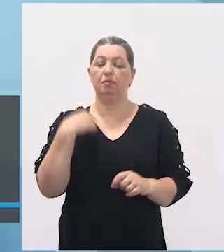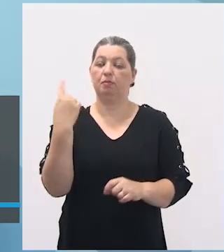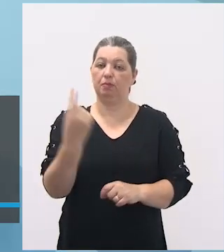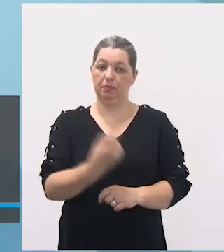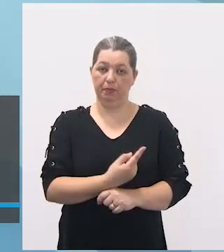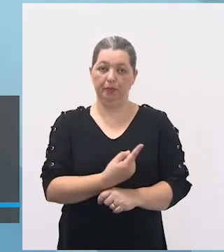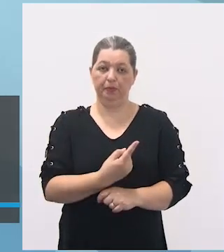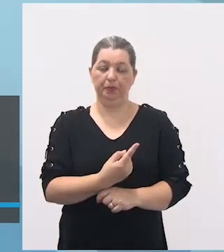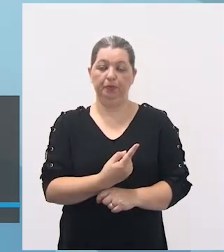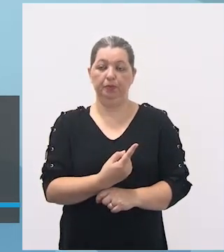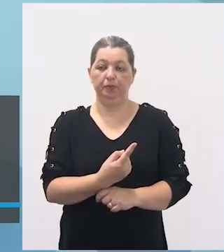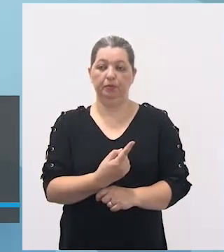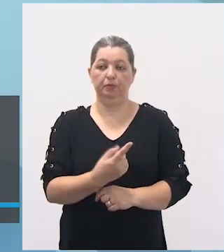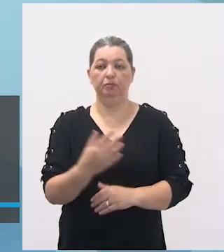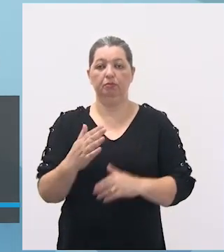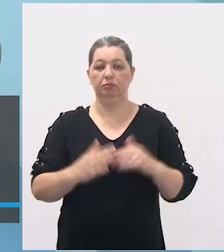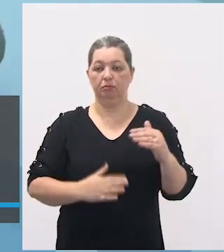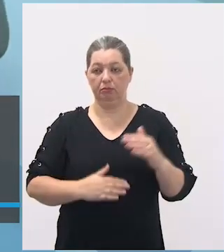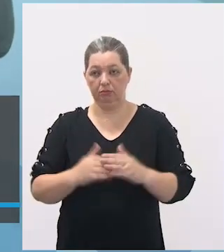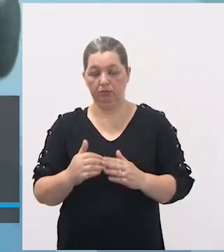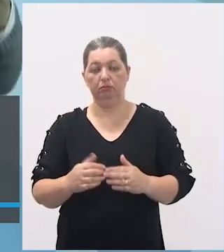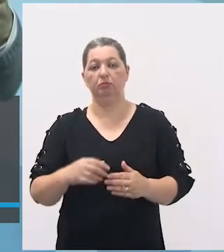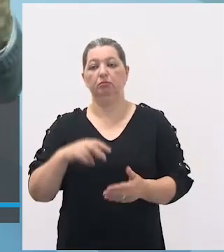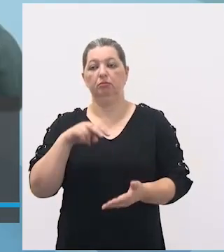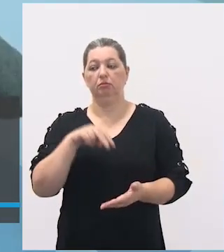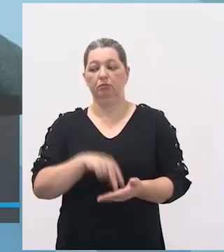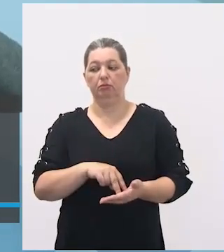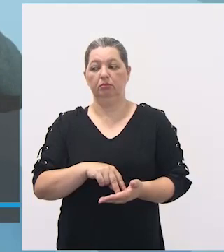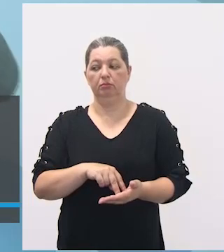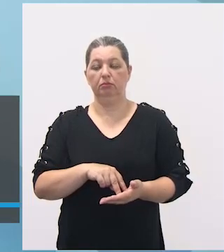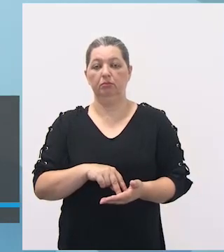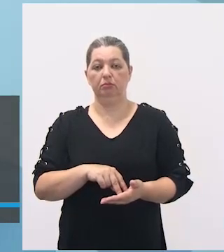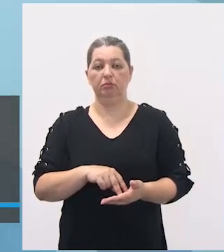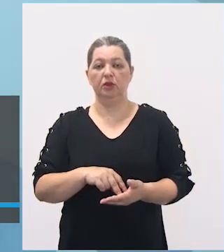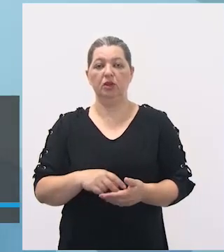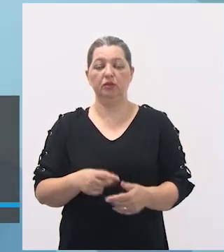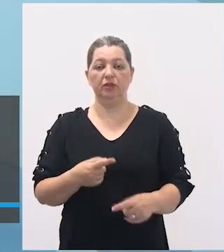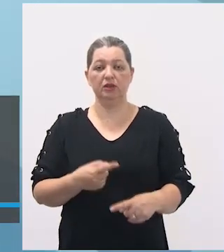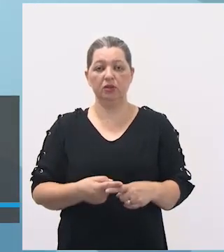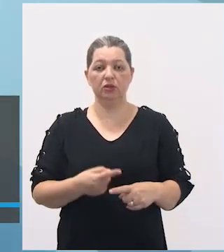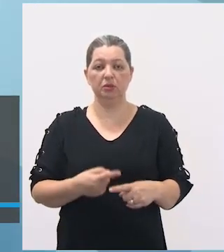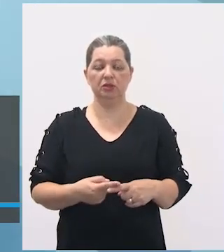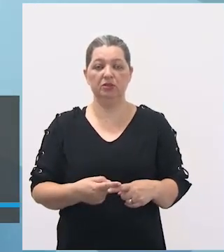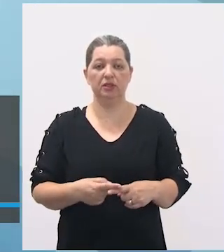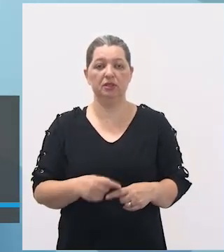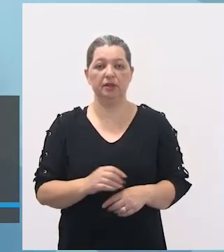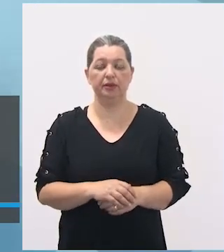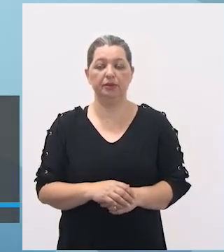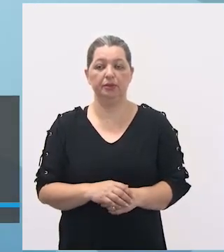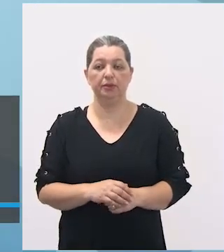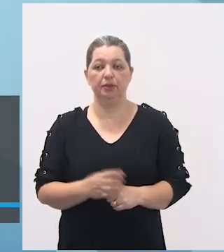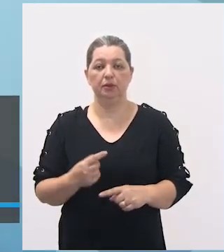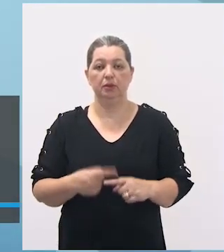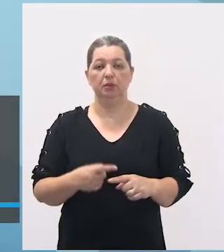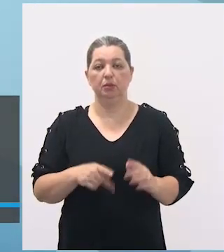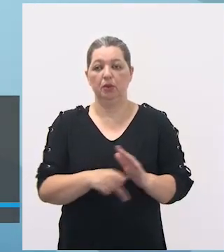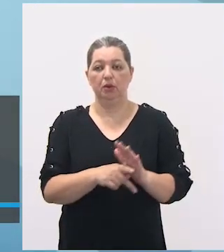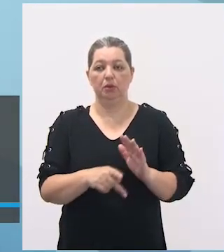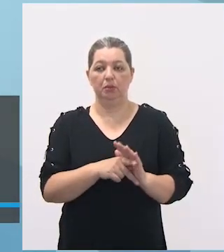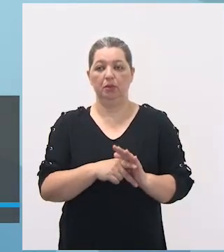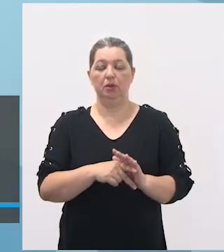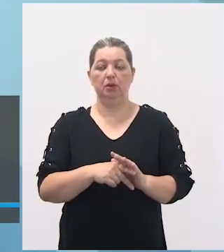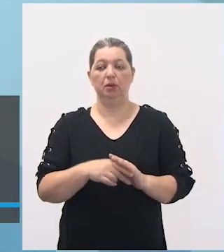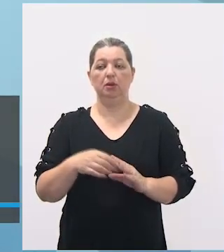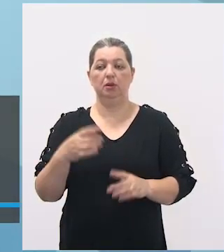atuamos aqui no órgão central, nas diretorias de ensino, na escola, com a política pública.